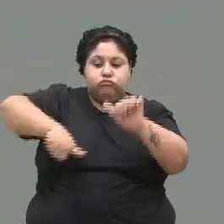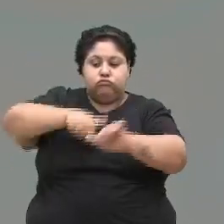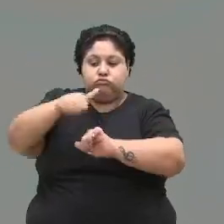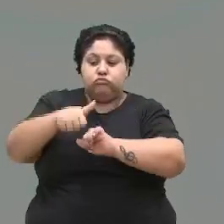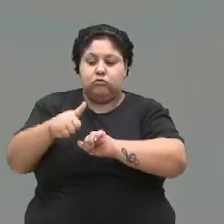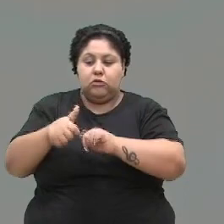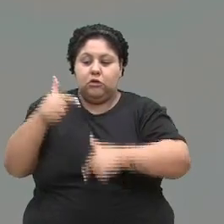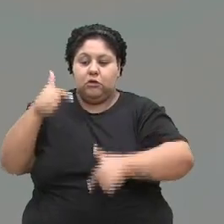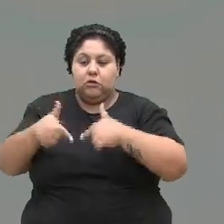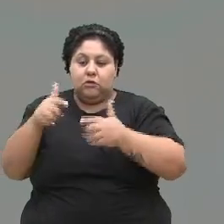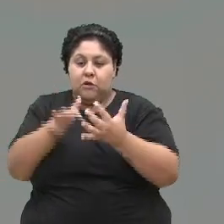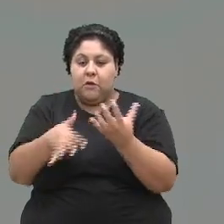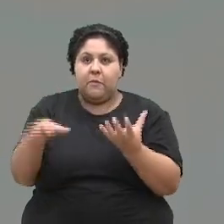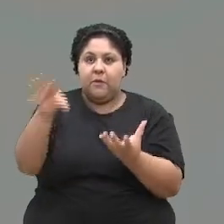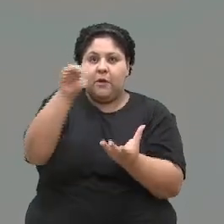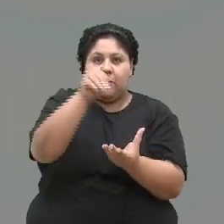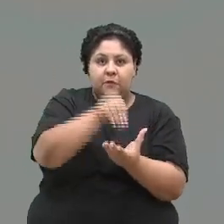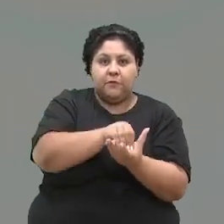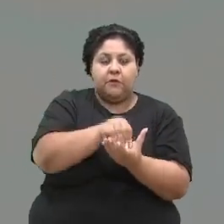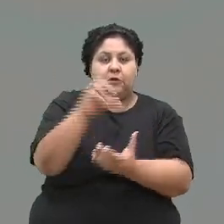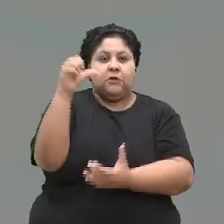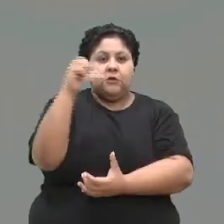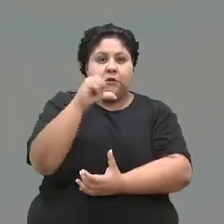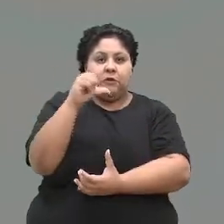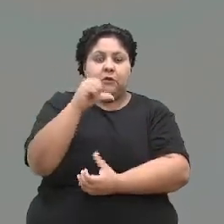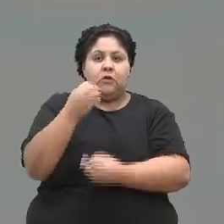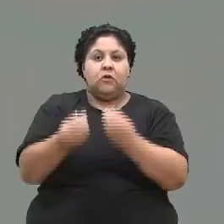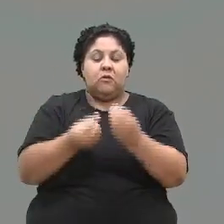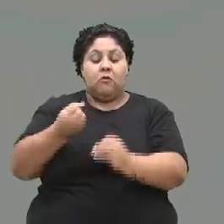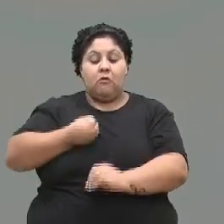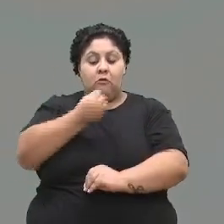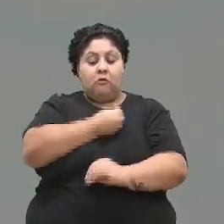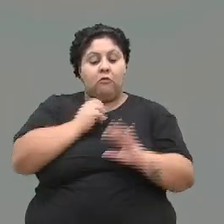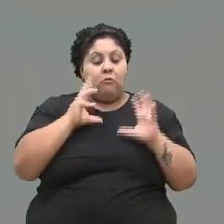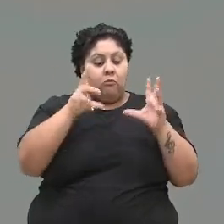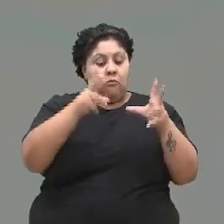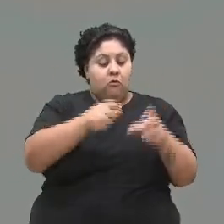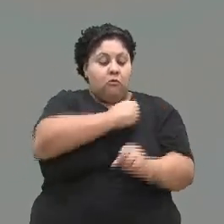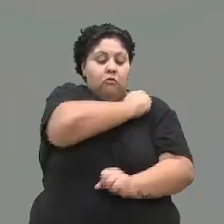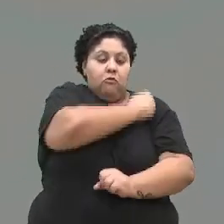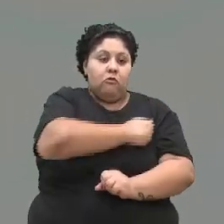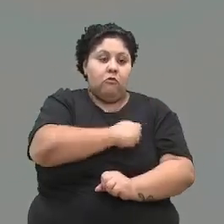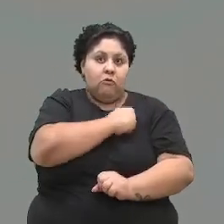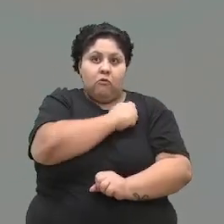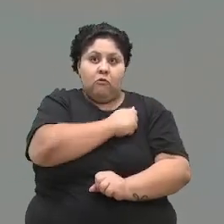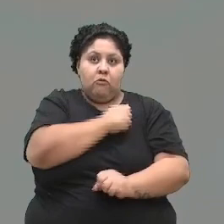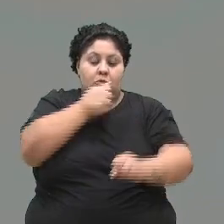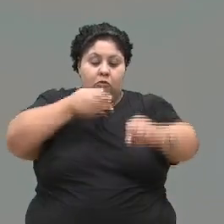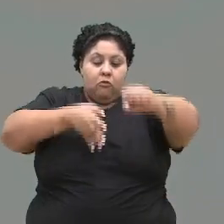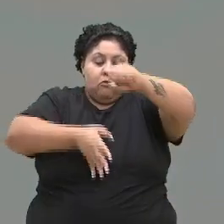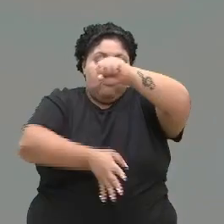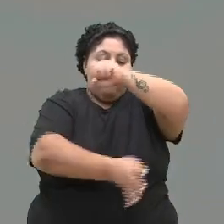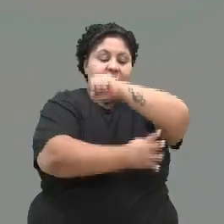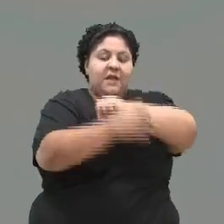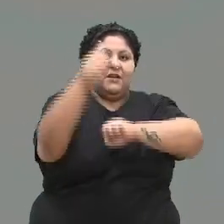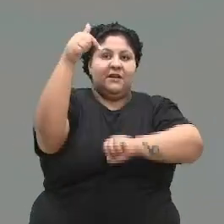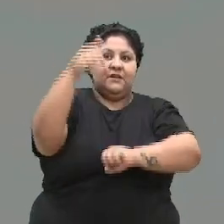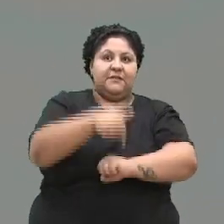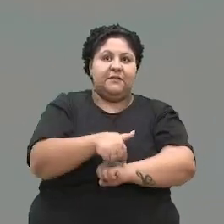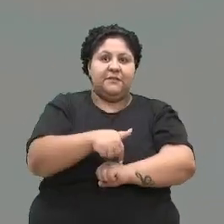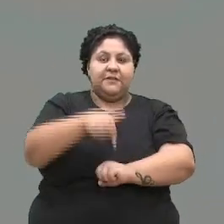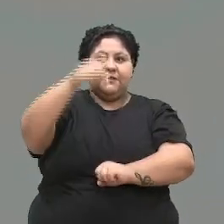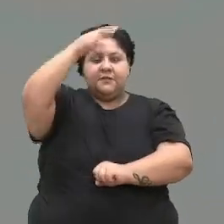serviço para a Codeca? 9. Qual o número total de estudantes migrantes na rede